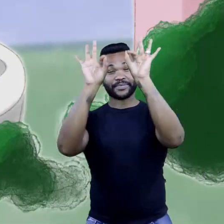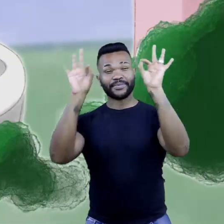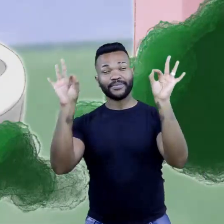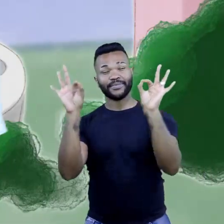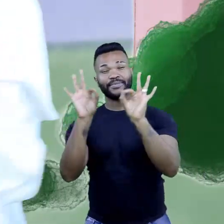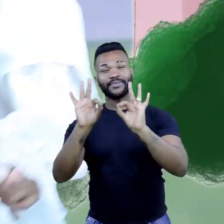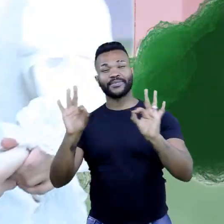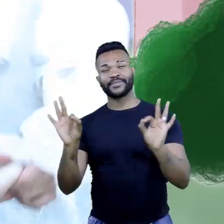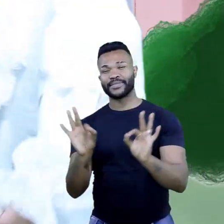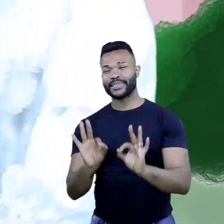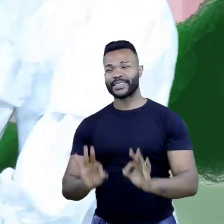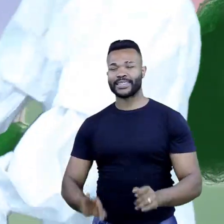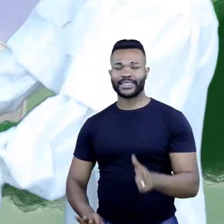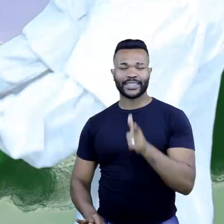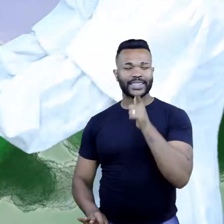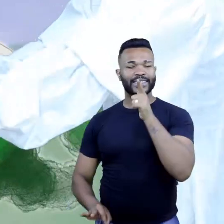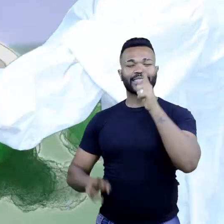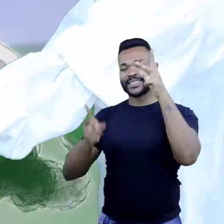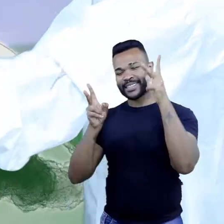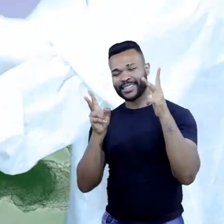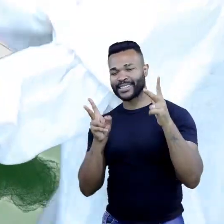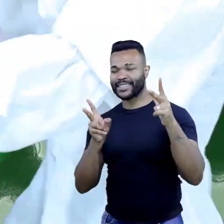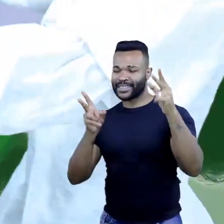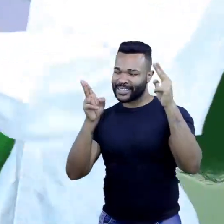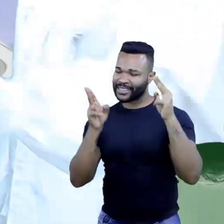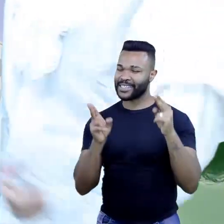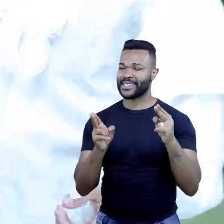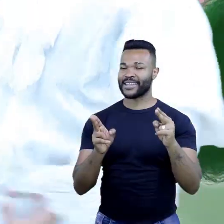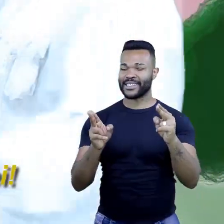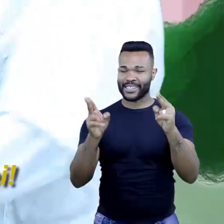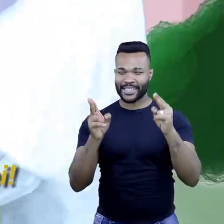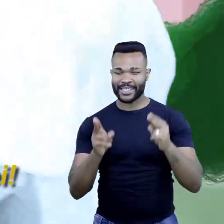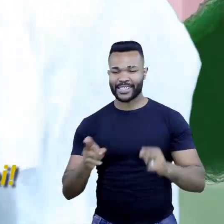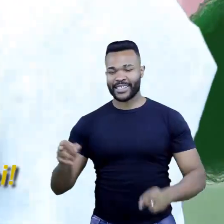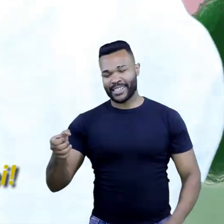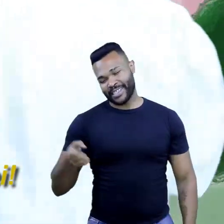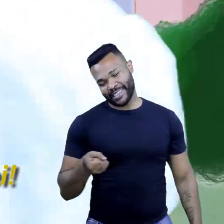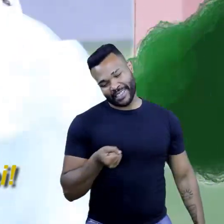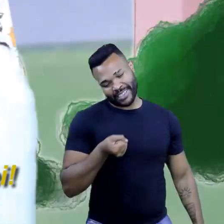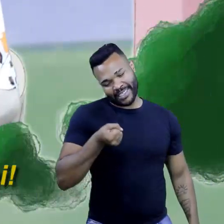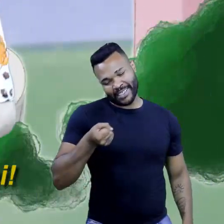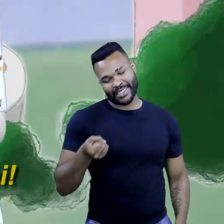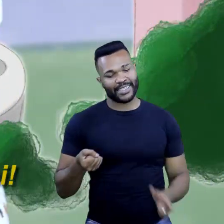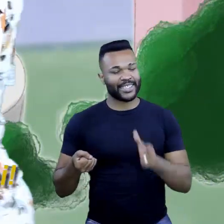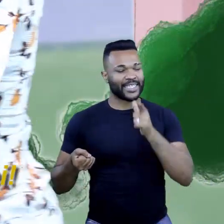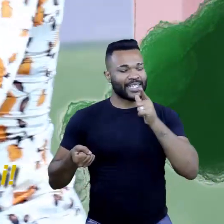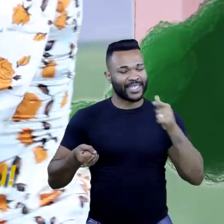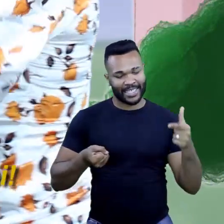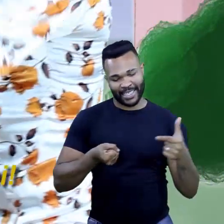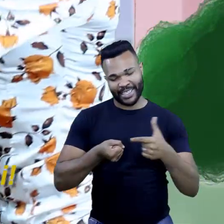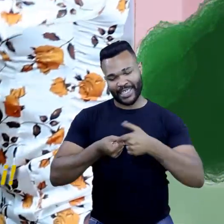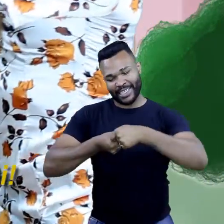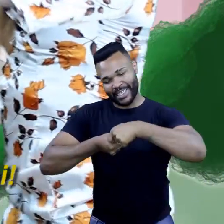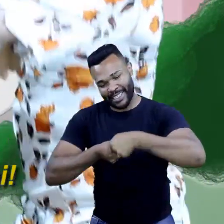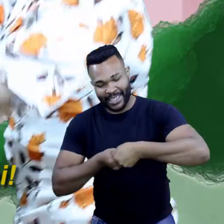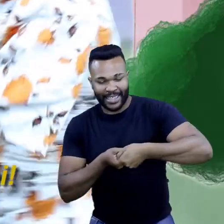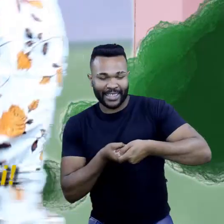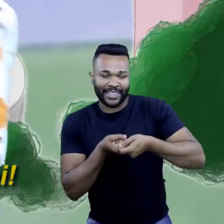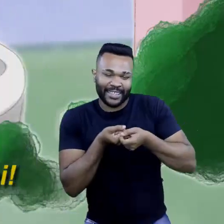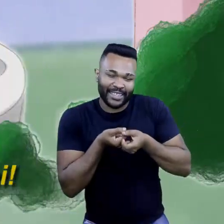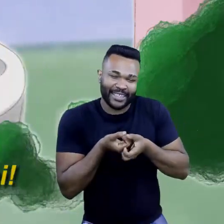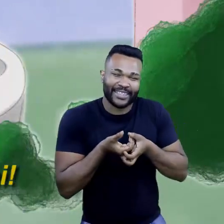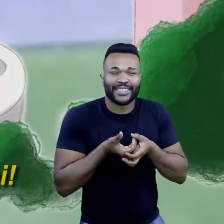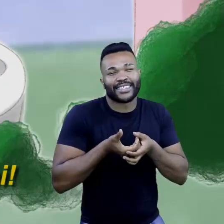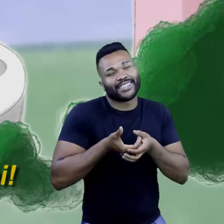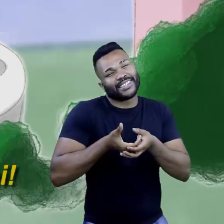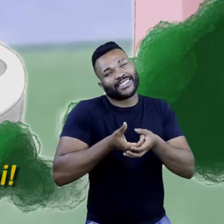mega feliz. Meu pau também. A chave do meu dia